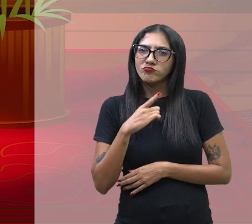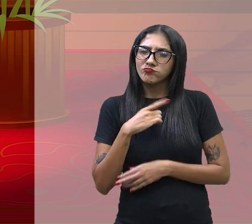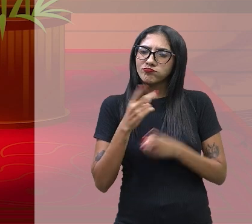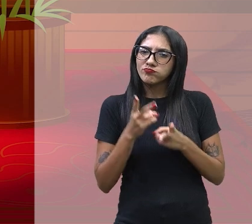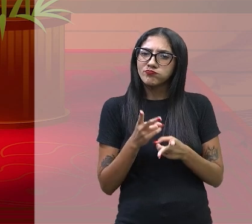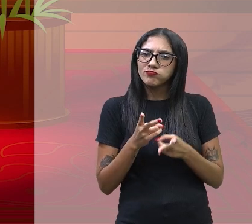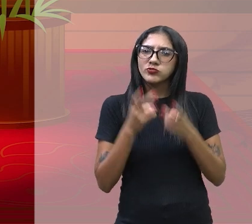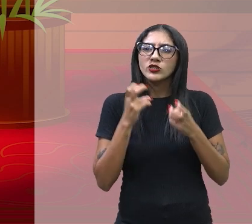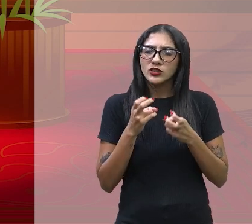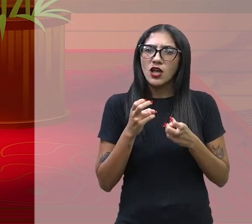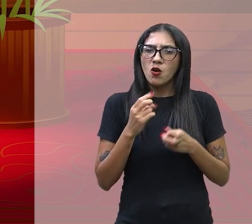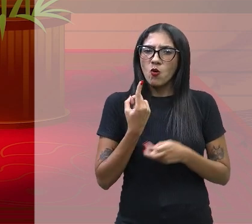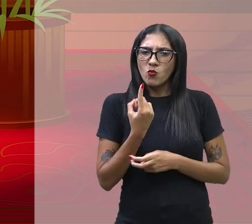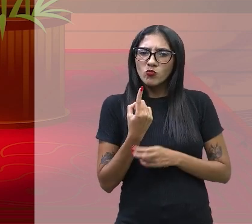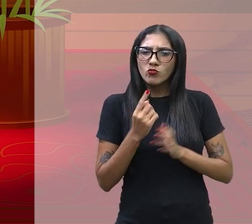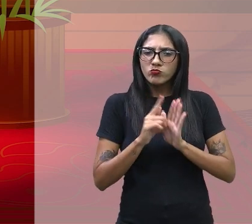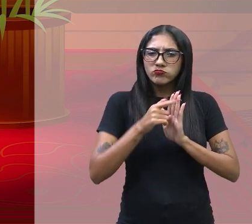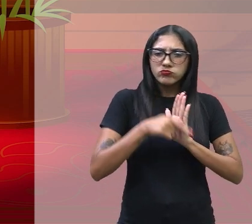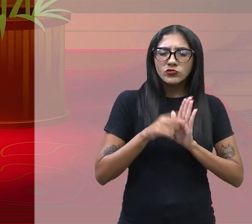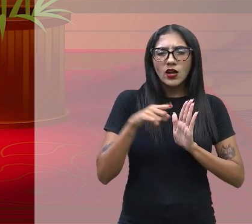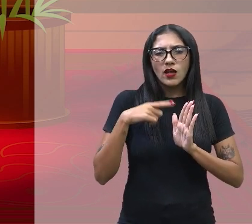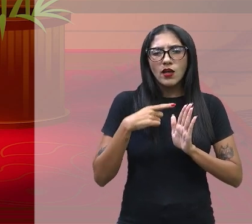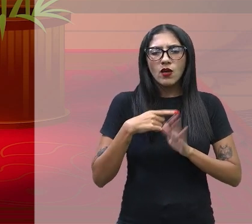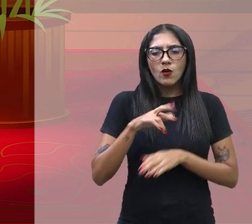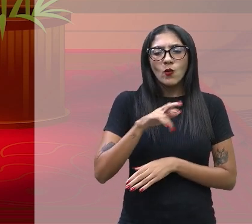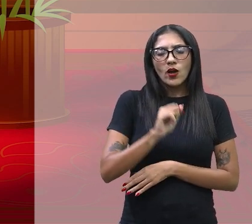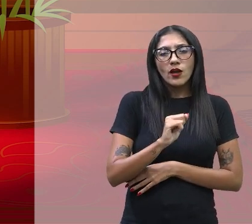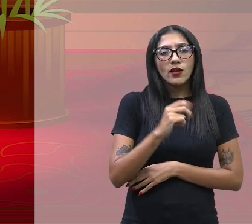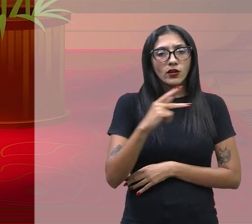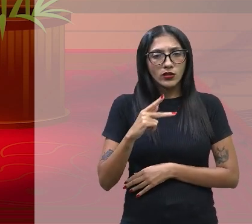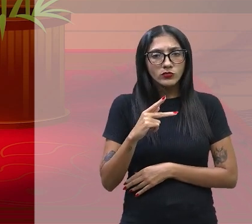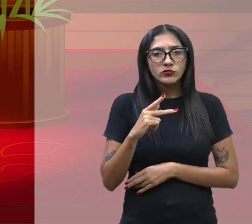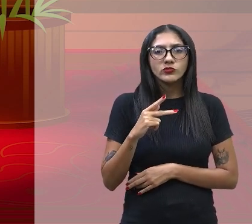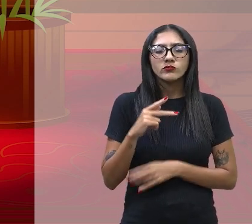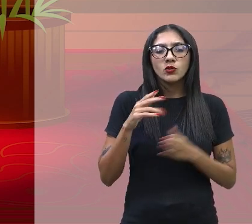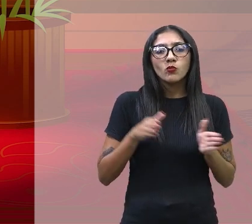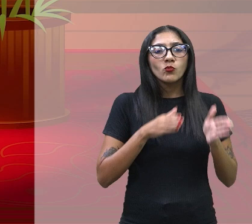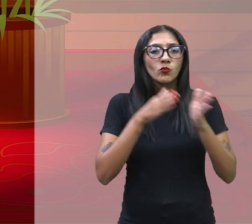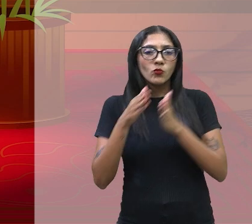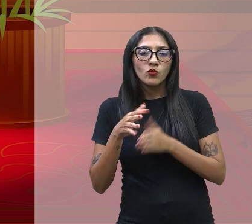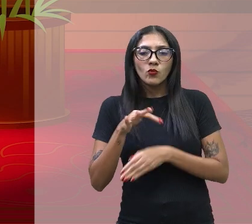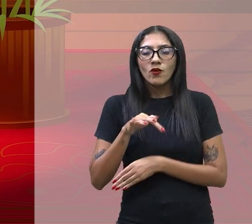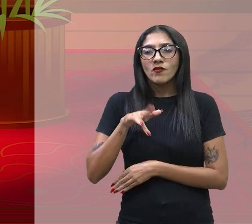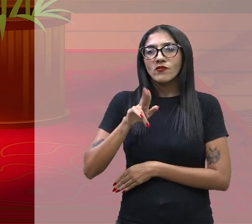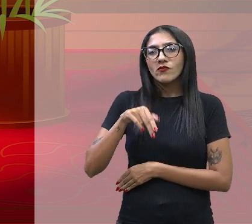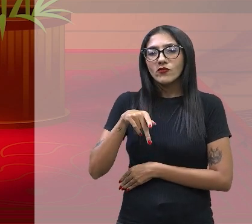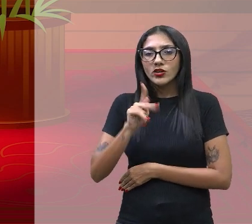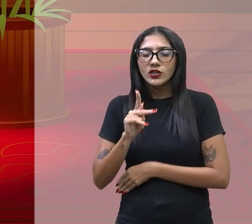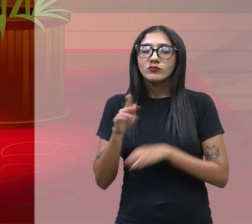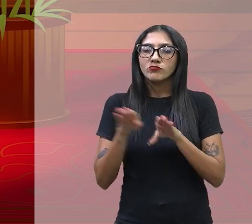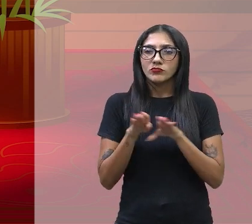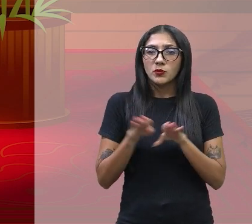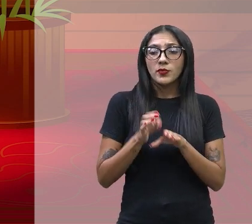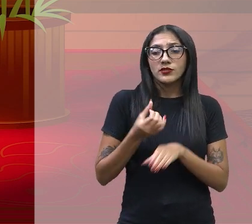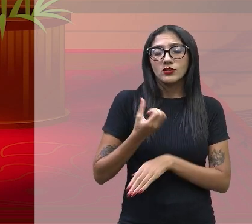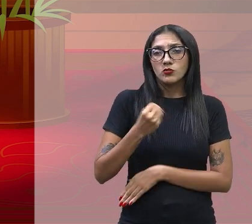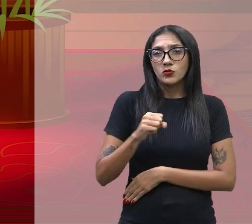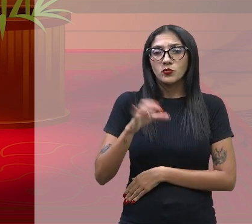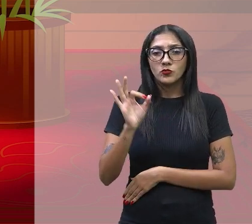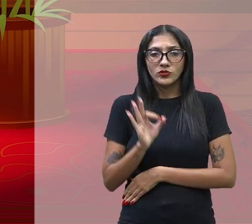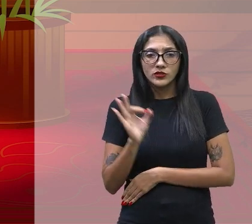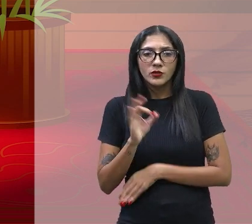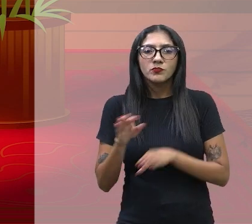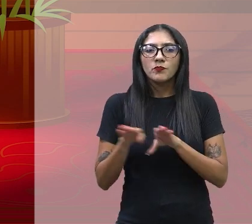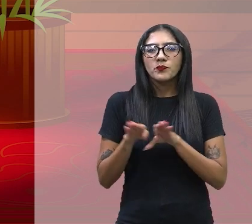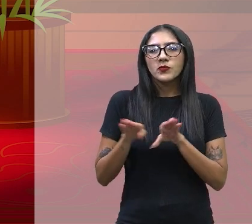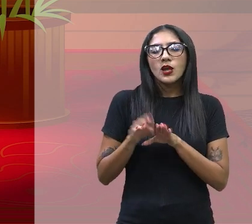de um ritmo, foi o rap, 69%, o funk, com 68%, o